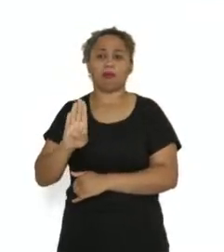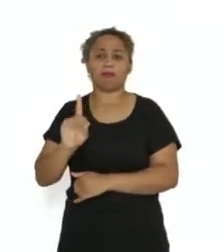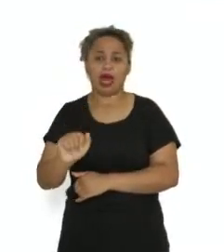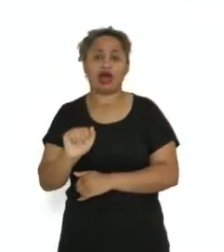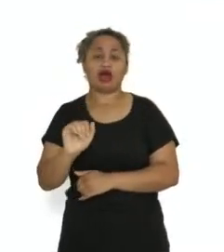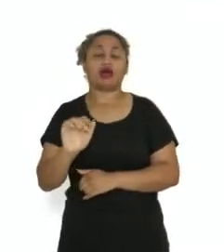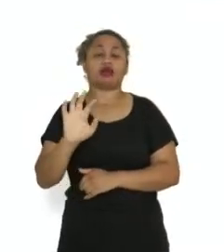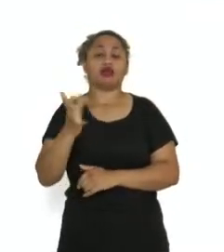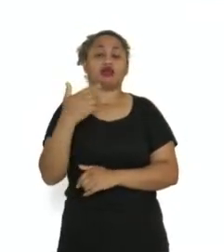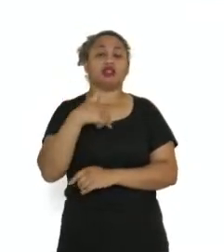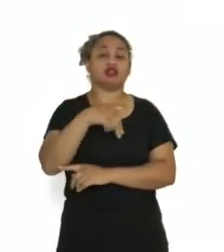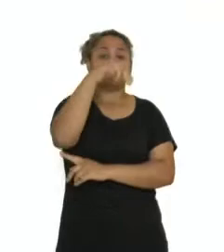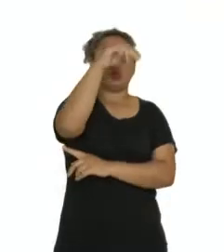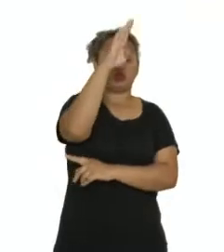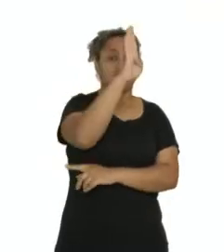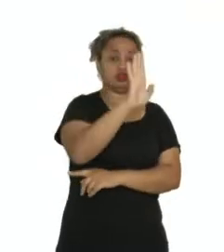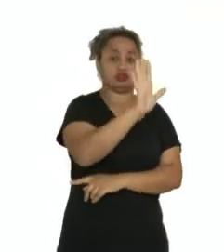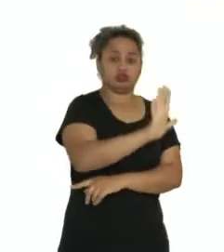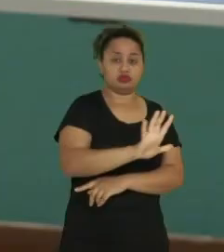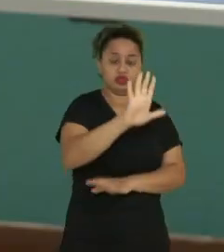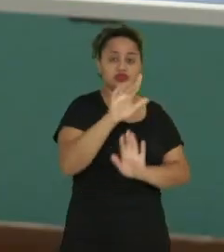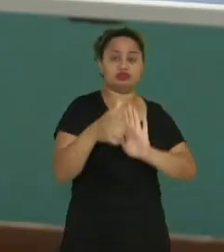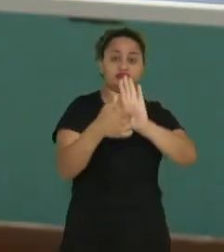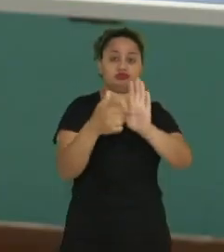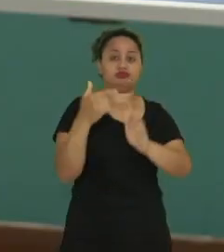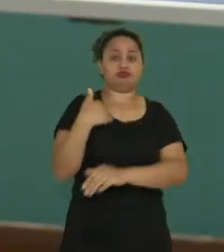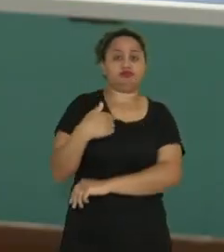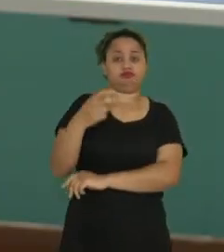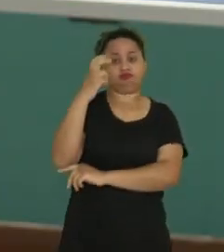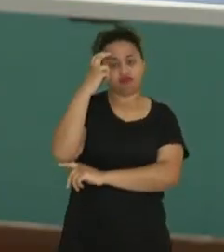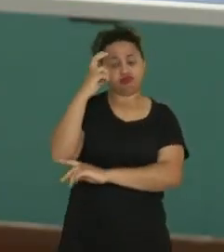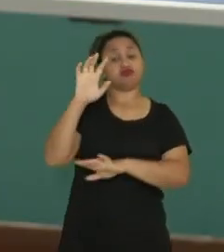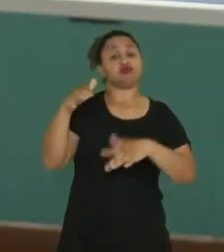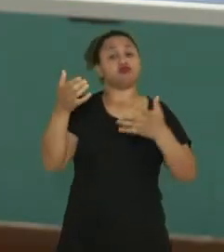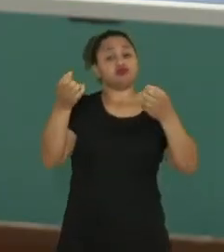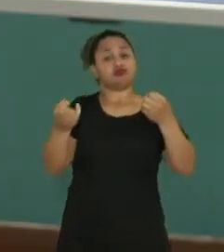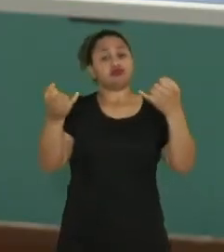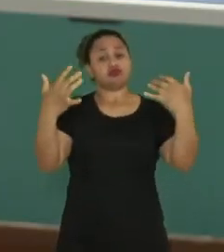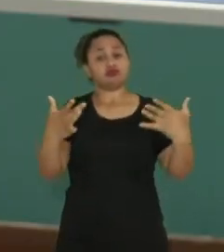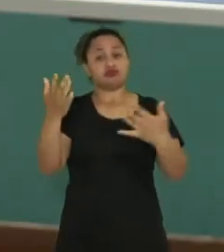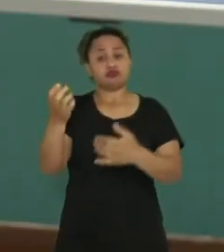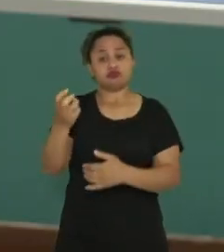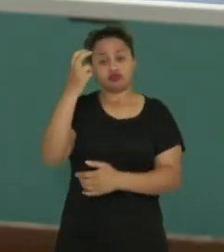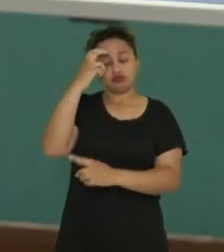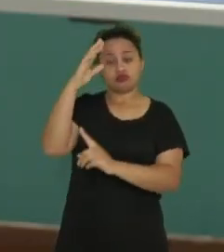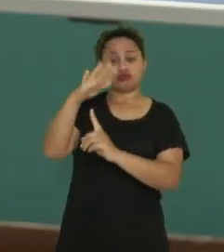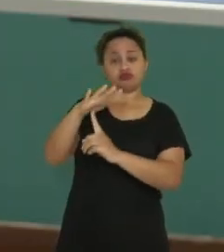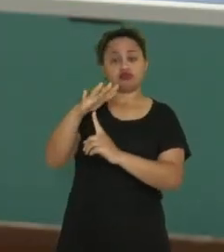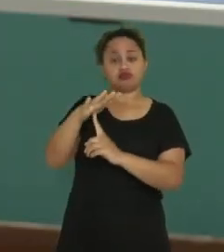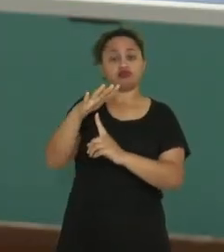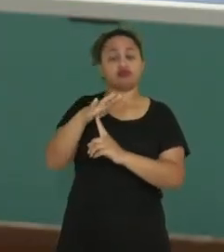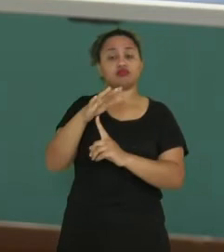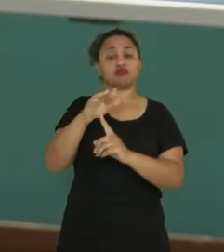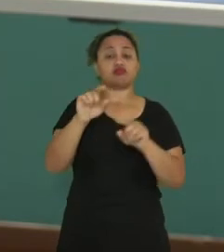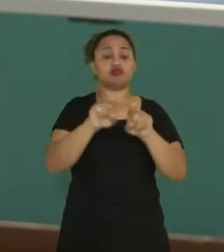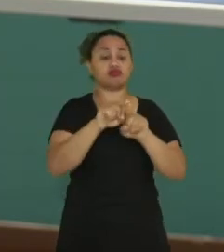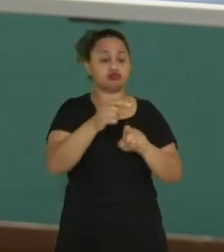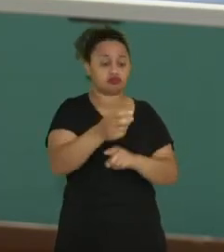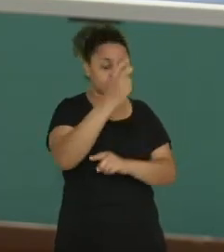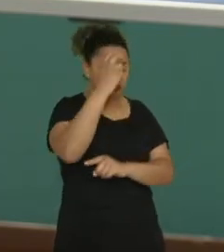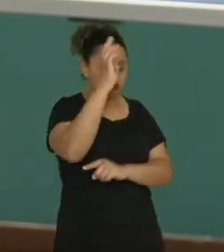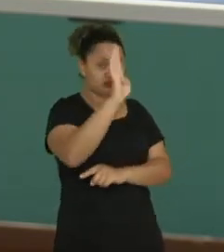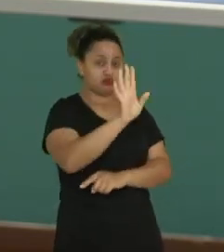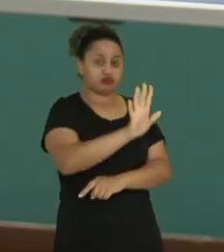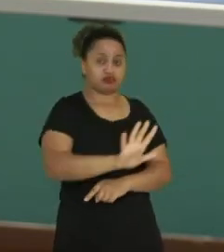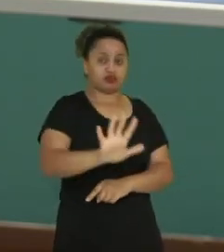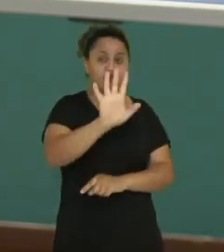essa manifestação cultural. Quando a gente fala da cultura paranaense, da cultura brasileira, nós não podemos nos esquecer